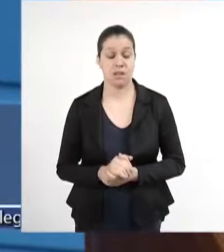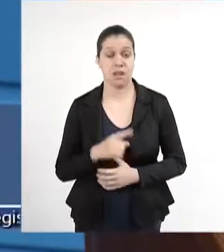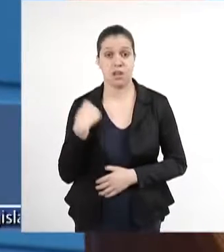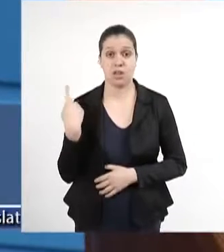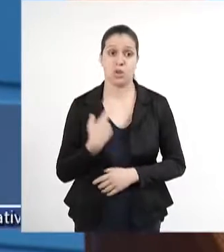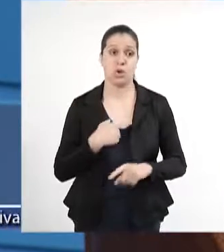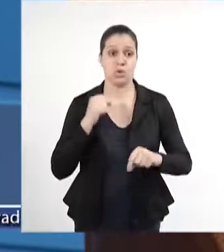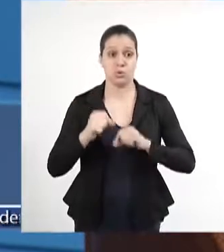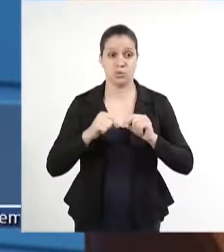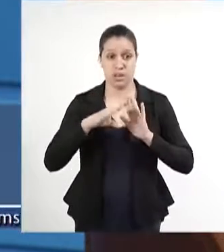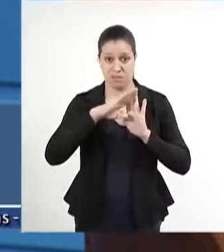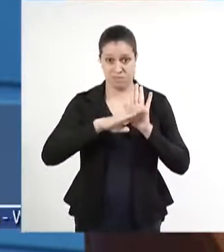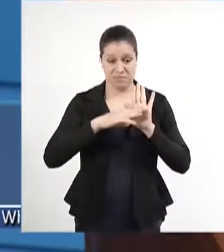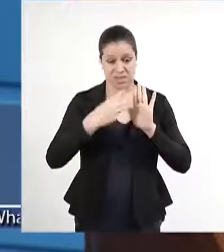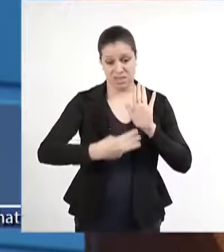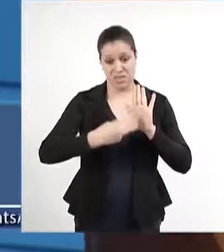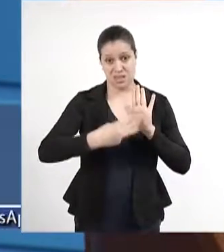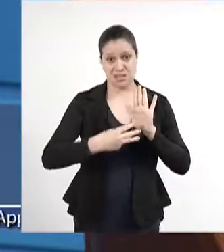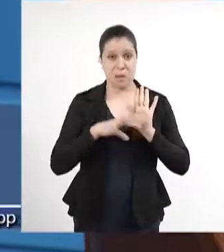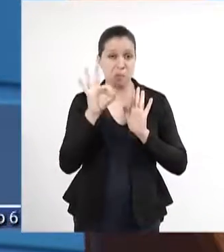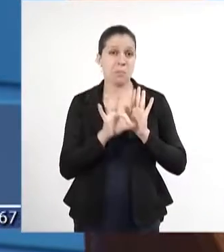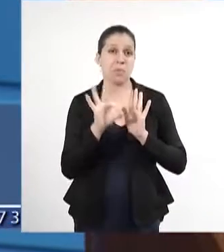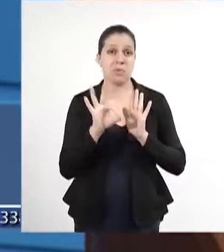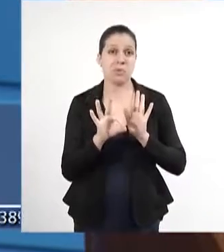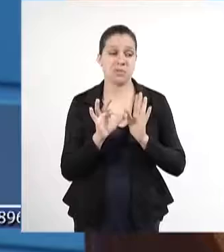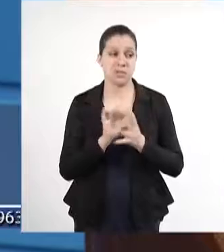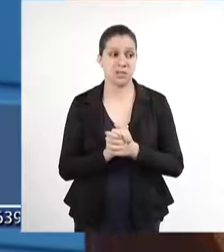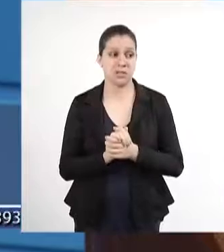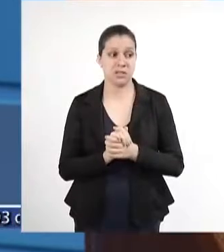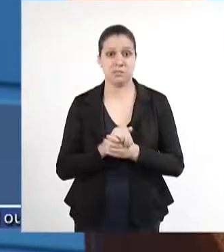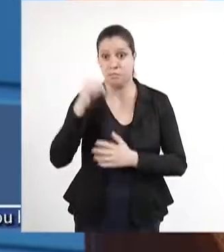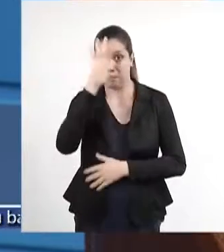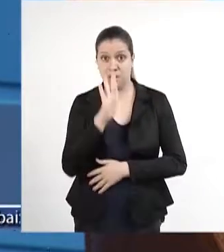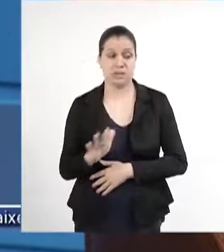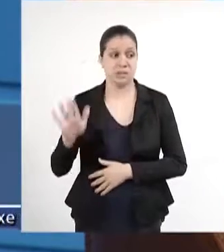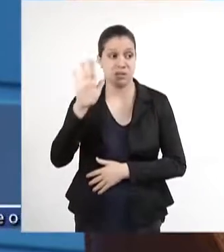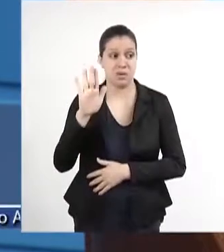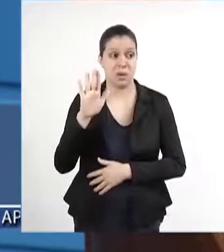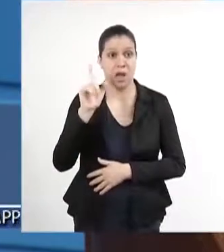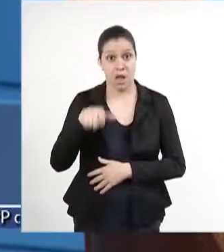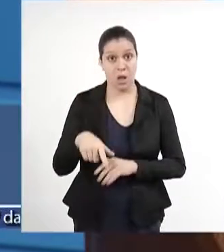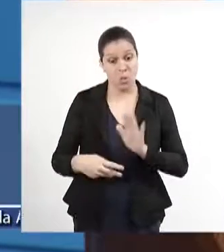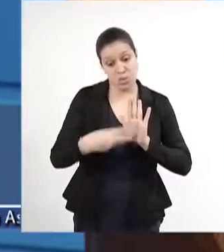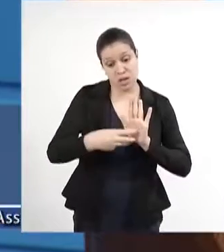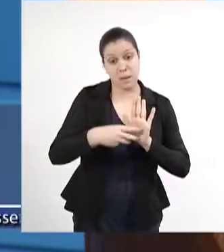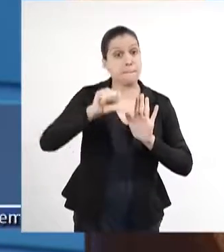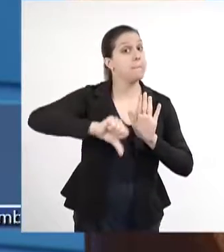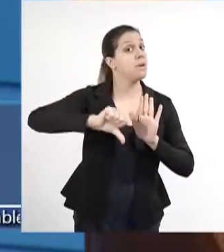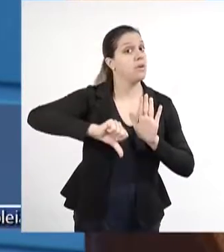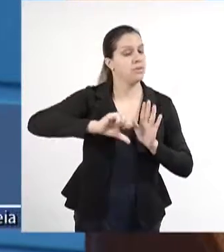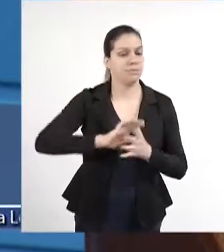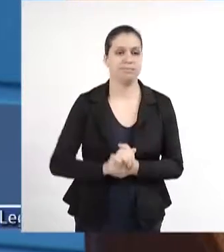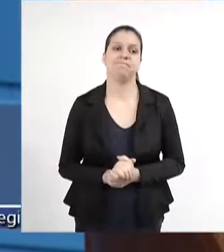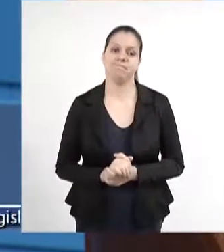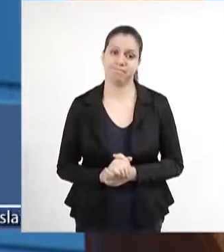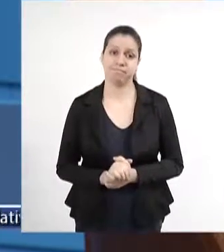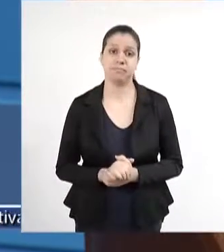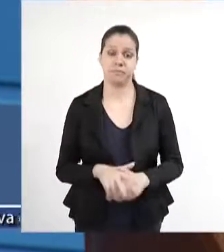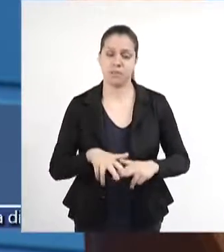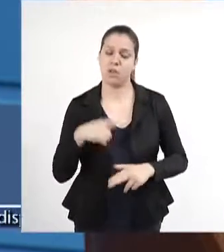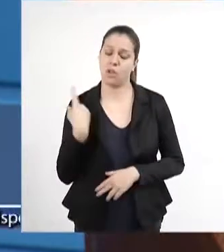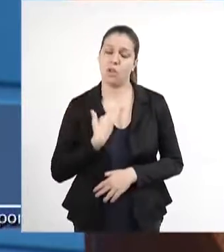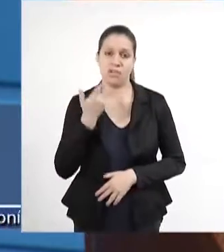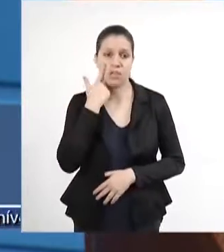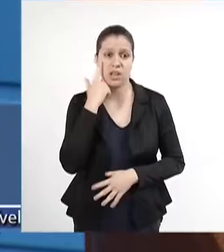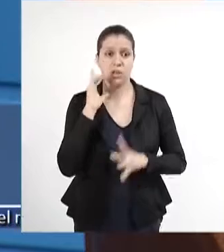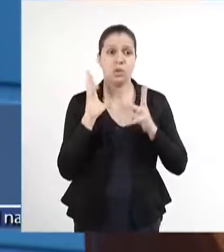de FPE do Brasil. Nós somos o 3º pior. E nós temos visto que tudo